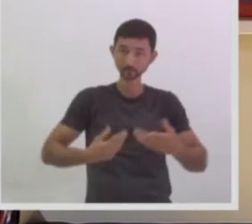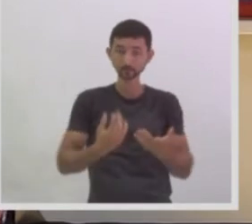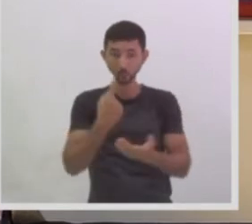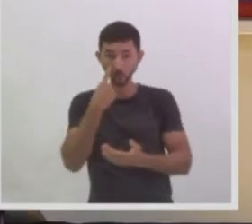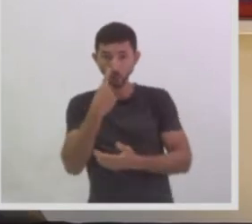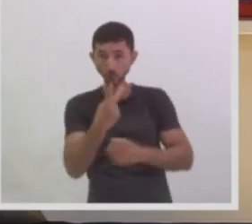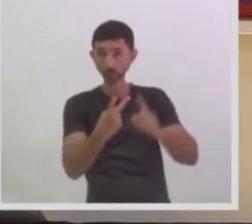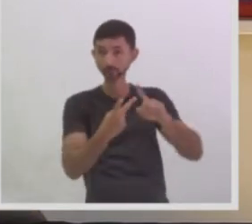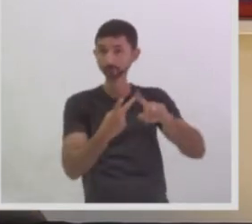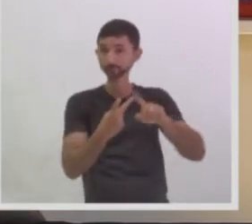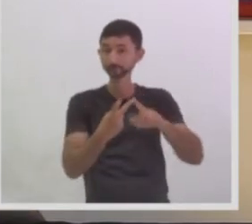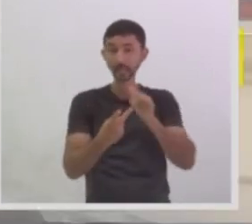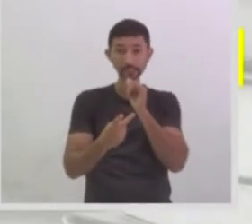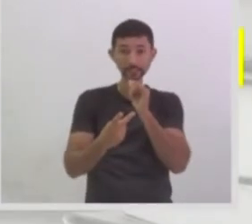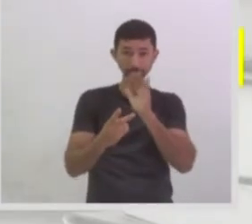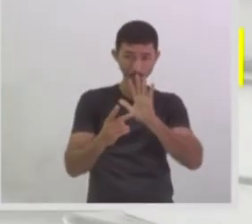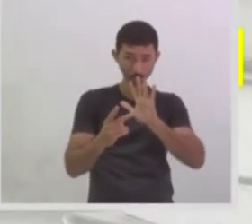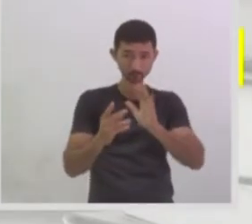exemplo?